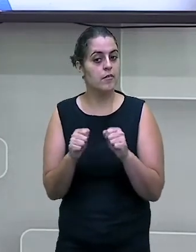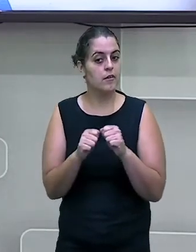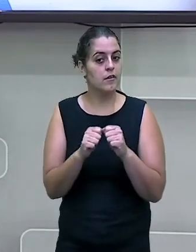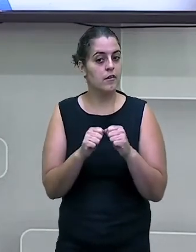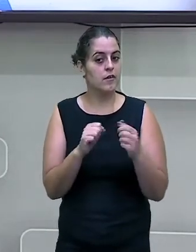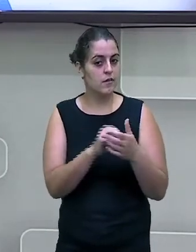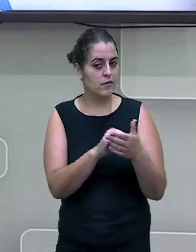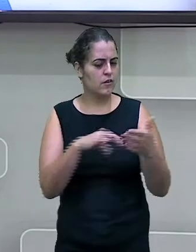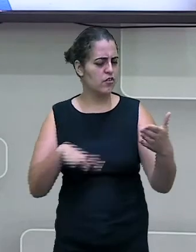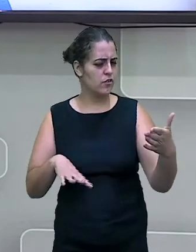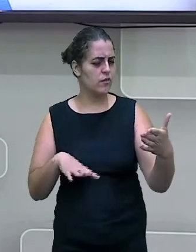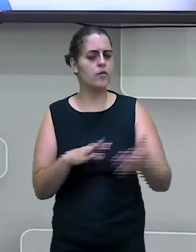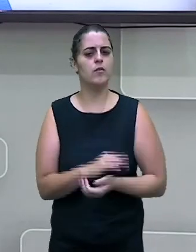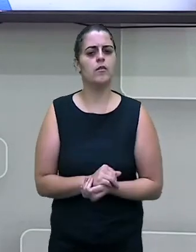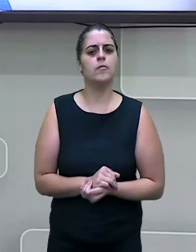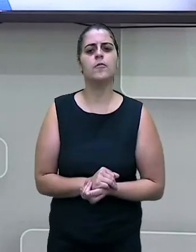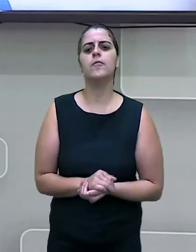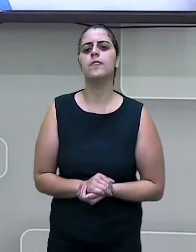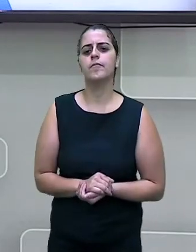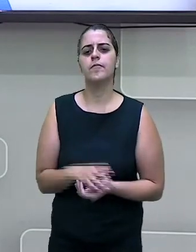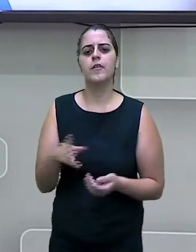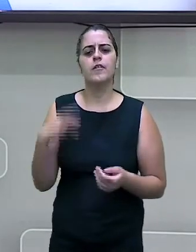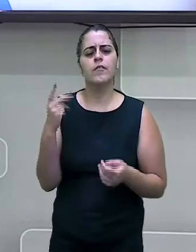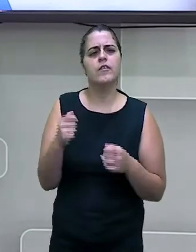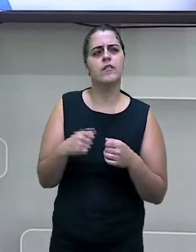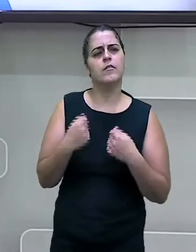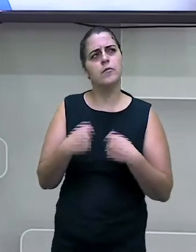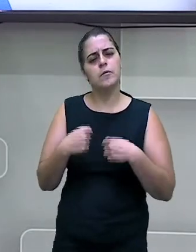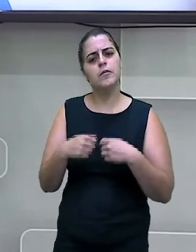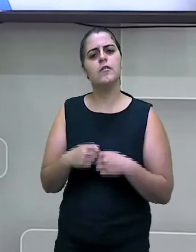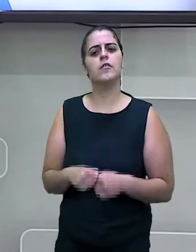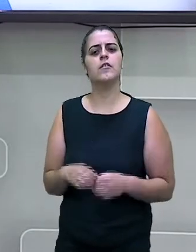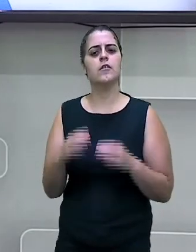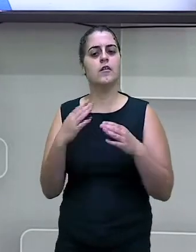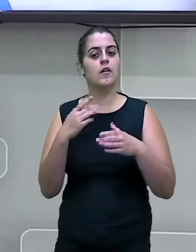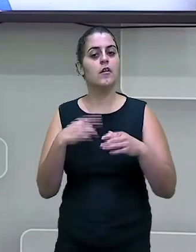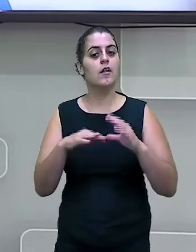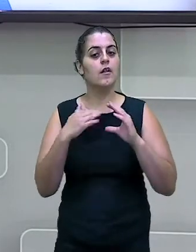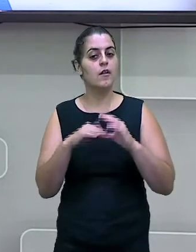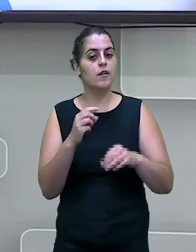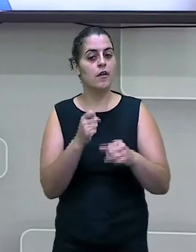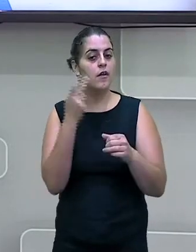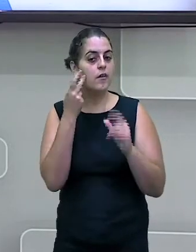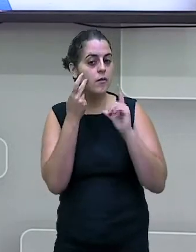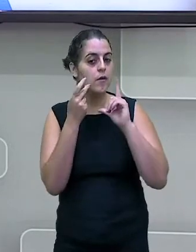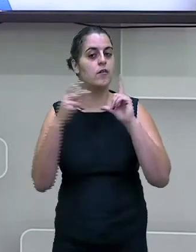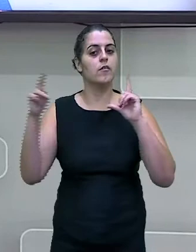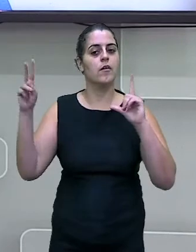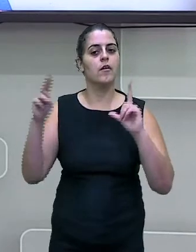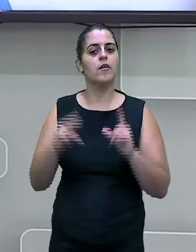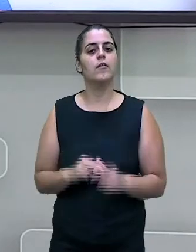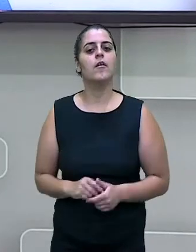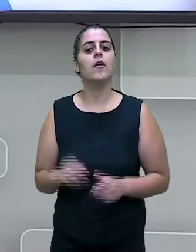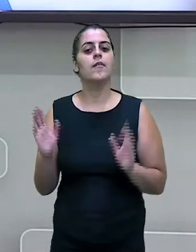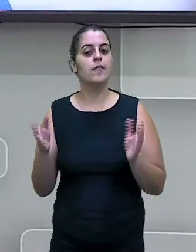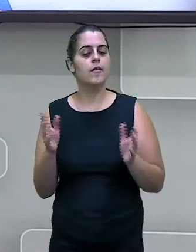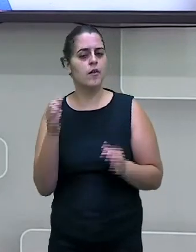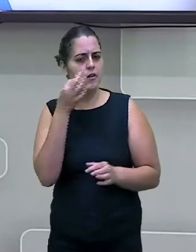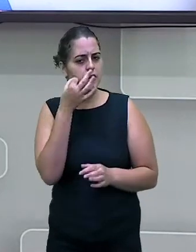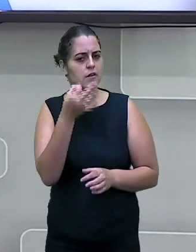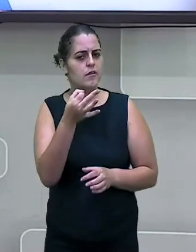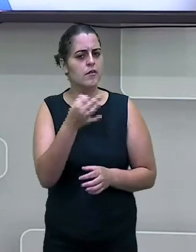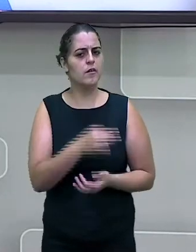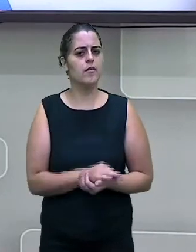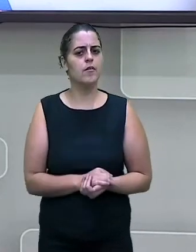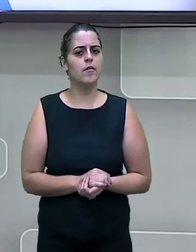seus raciocínios lógicos, suas atividades que vocês estão recebendo na plataforma SMED GV. Então, muita